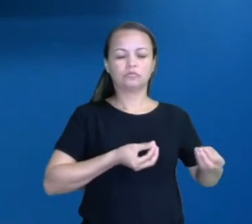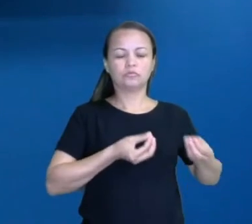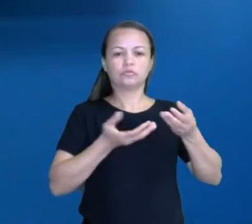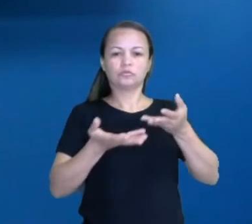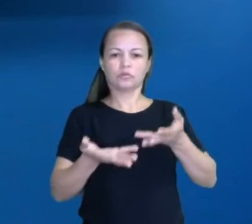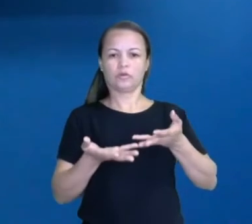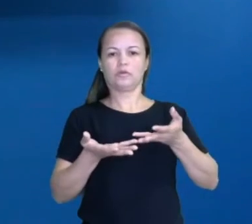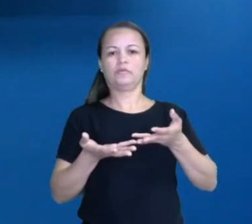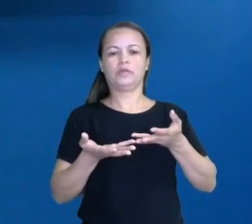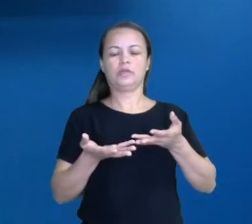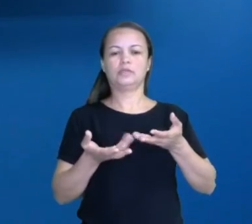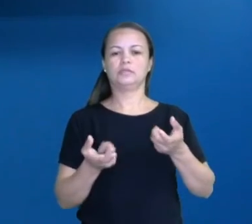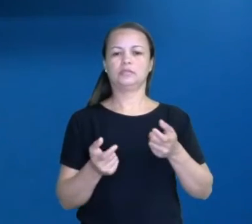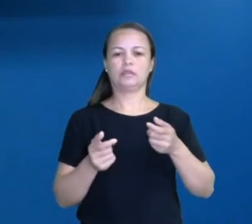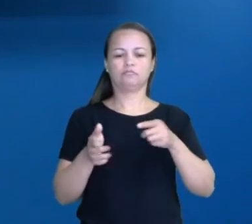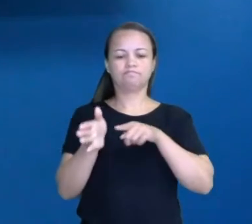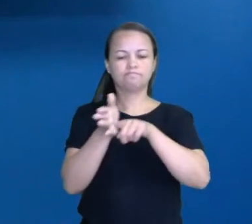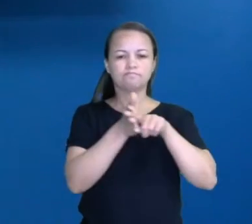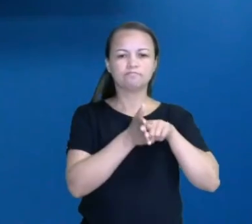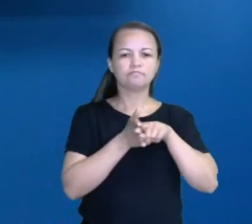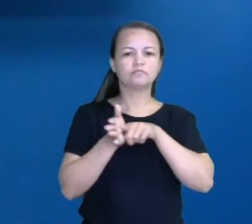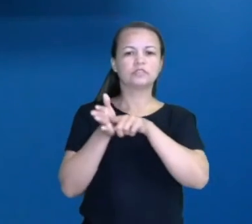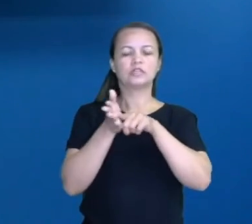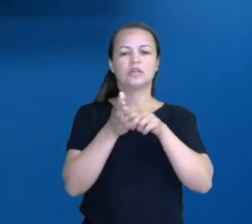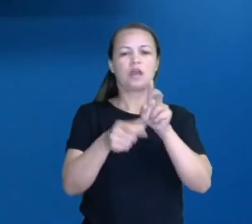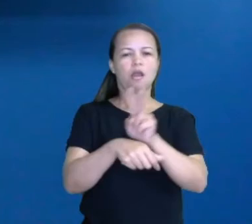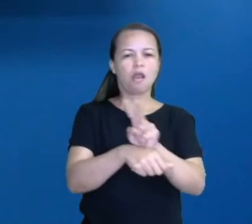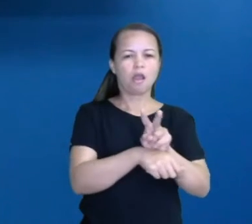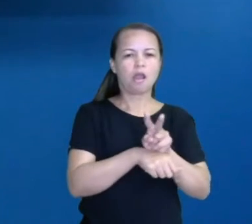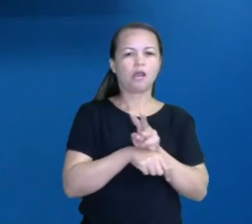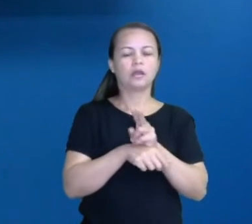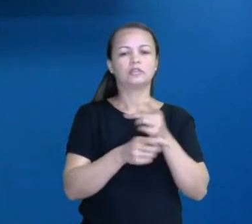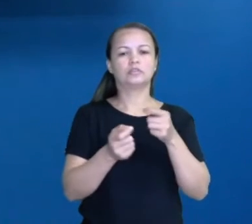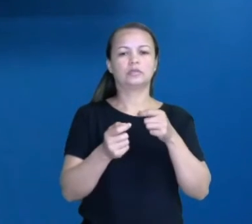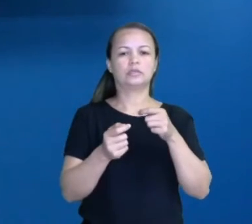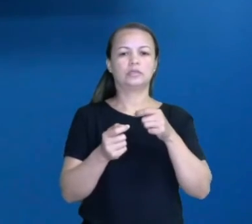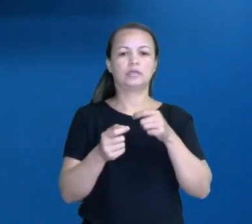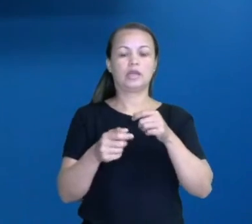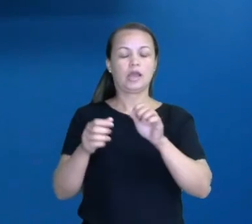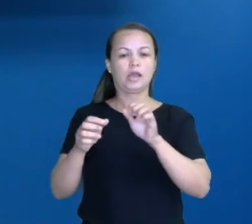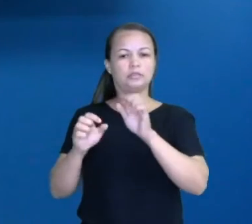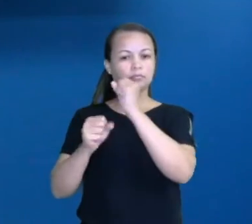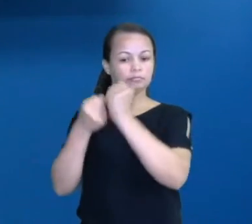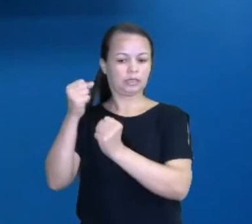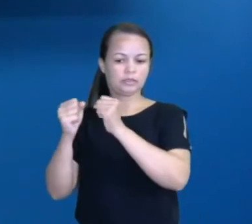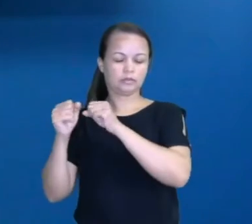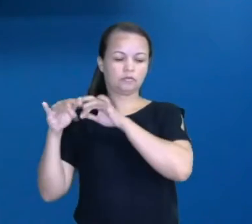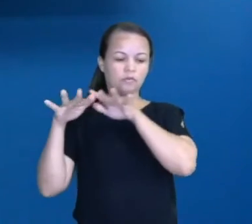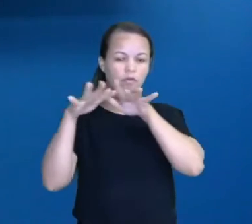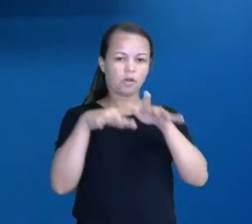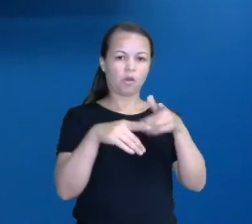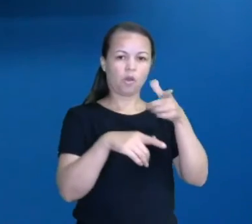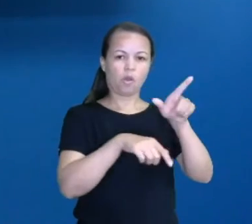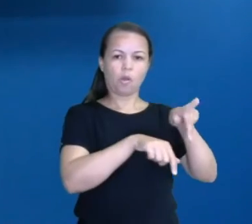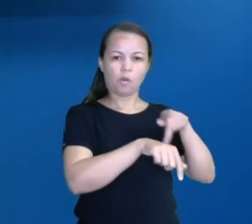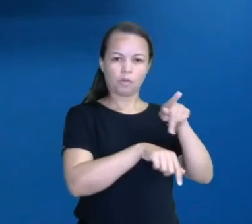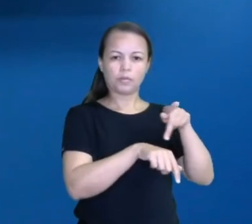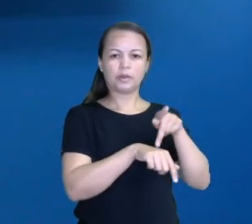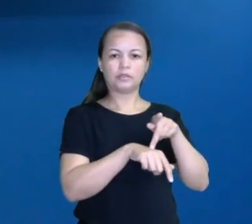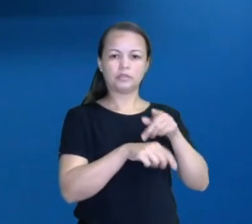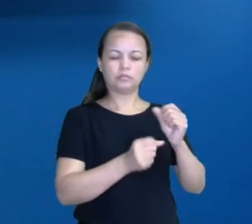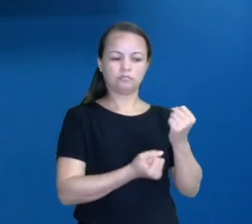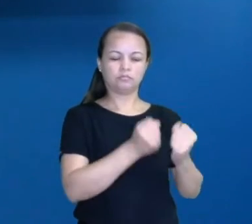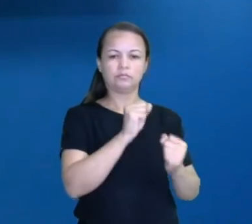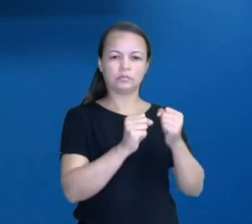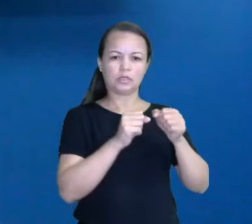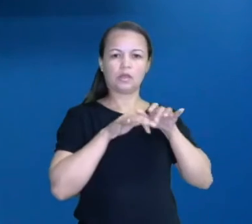oferecem grandes isenções fiscais para que essas empresas elas vão até esse país, montem a sua linha de produção e